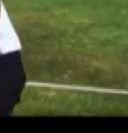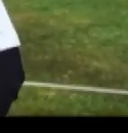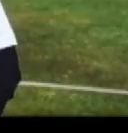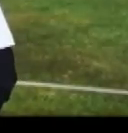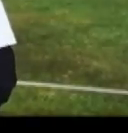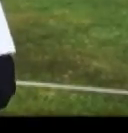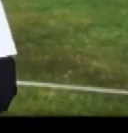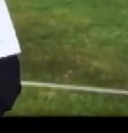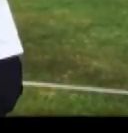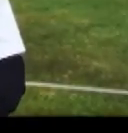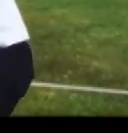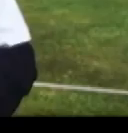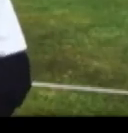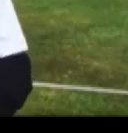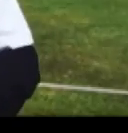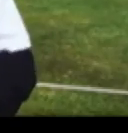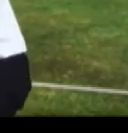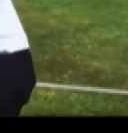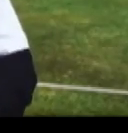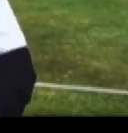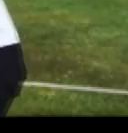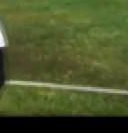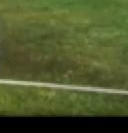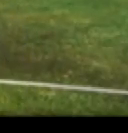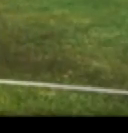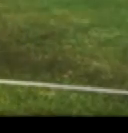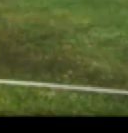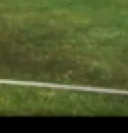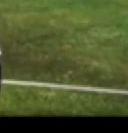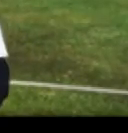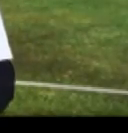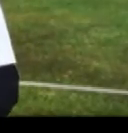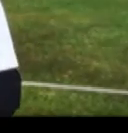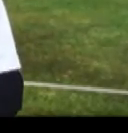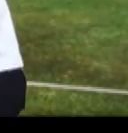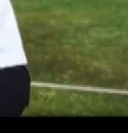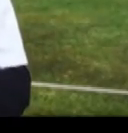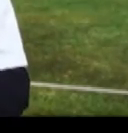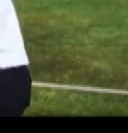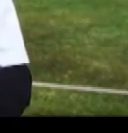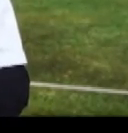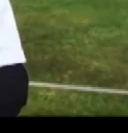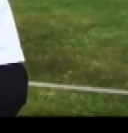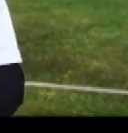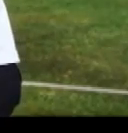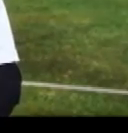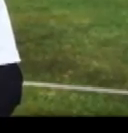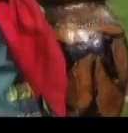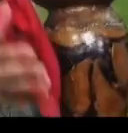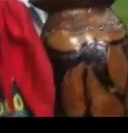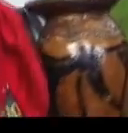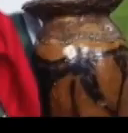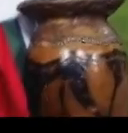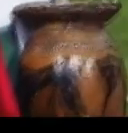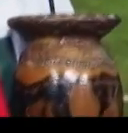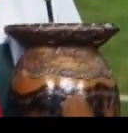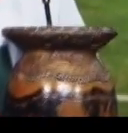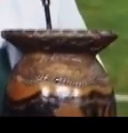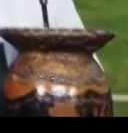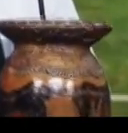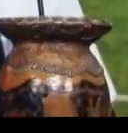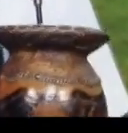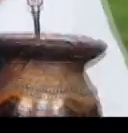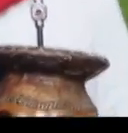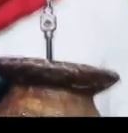em drogas. E pior, usando na cancha de futebol. Che, tu não me vai atrás de conversa fiada. Bem como diria